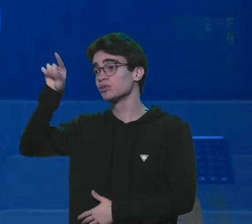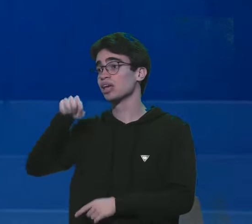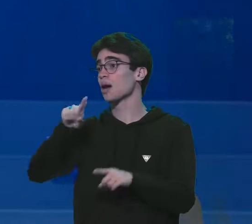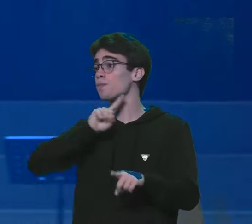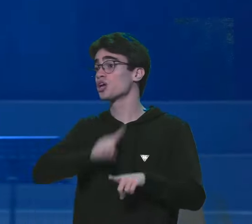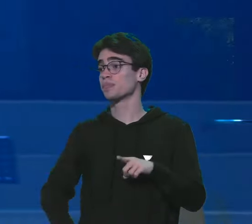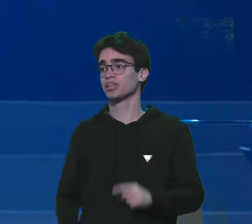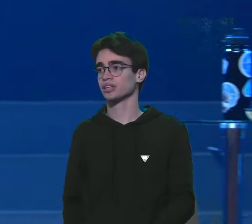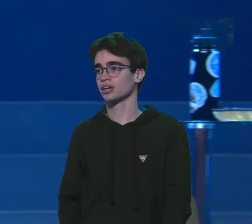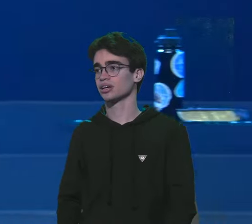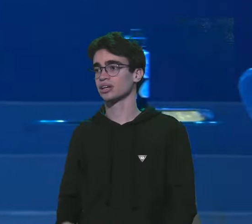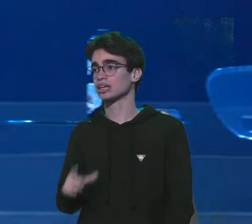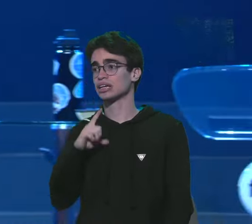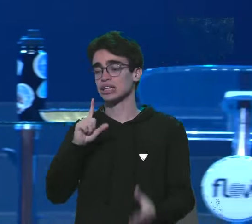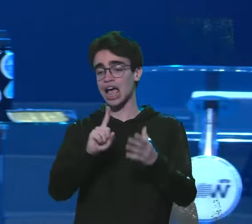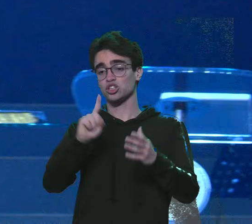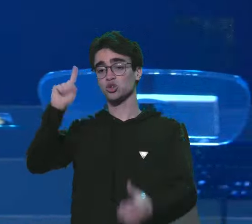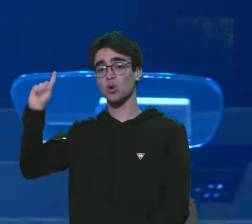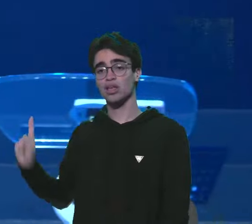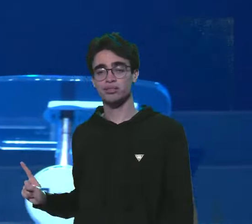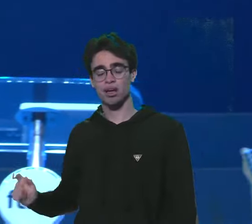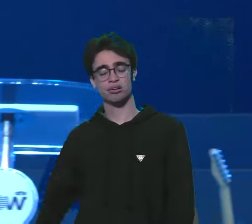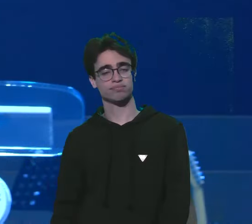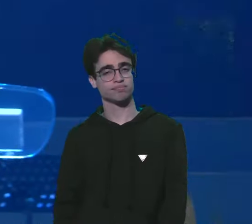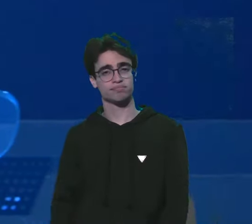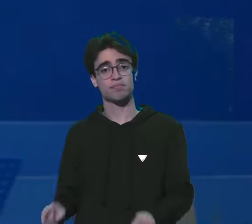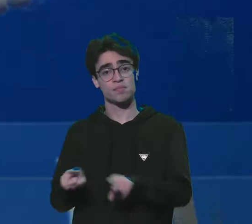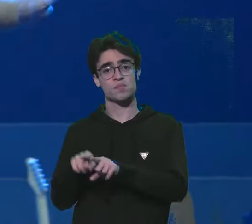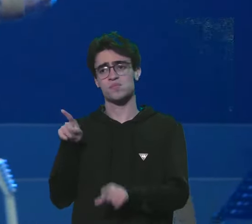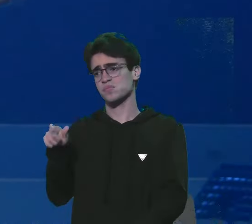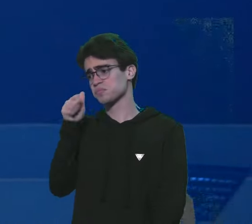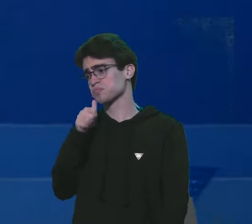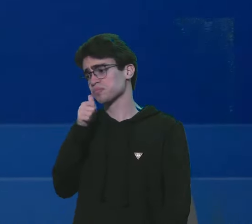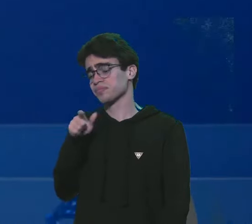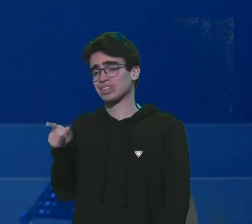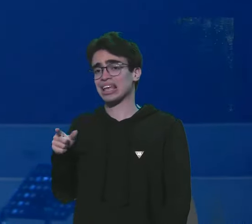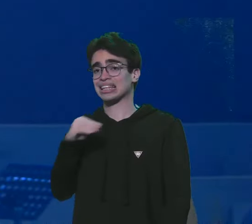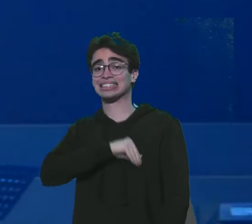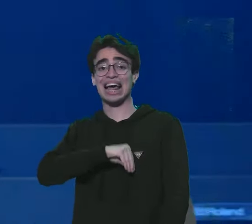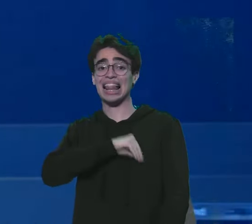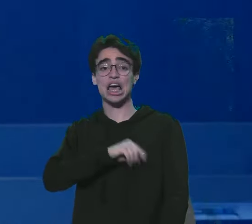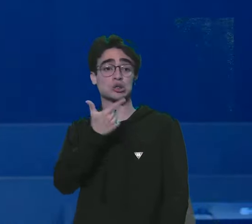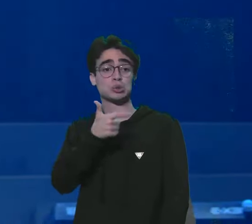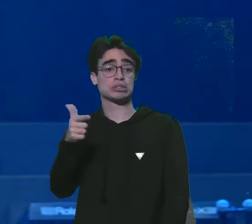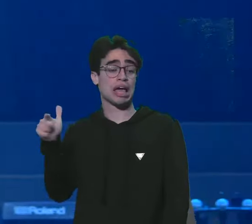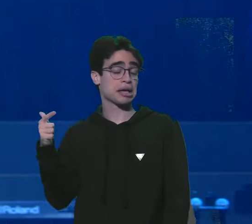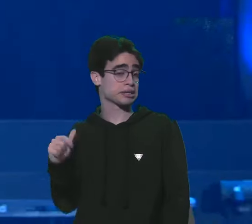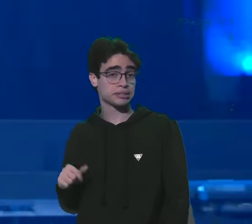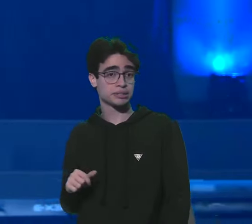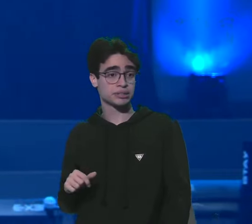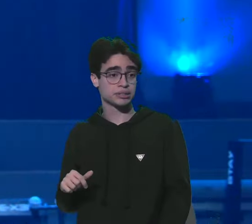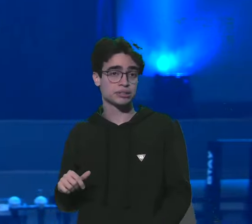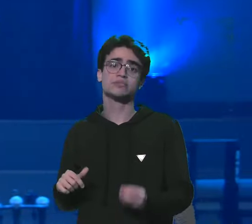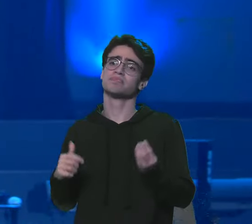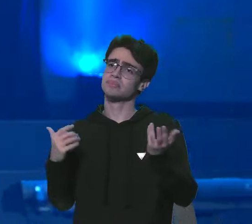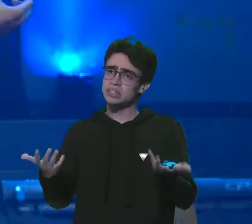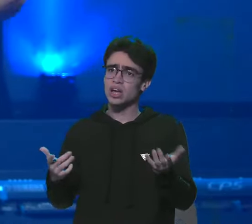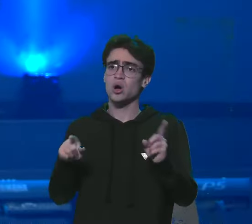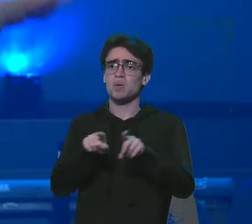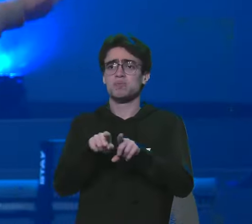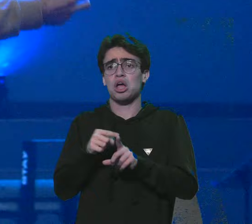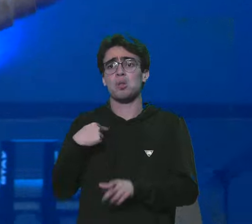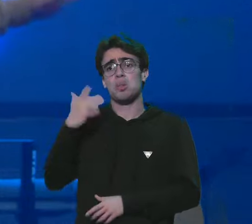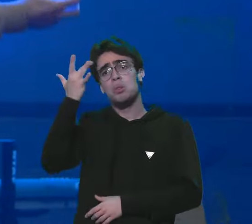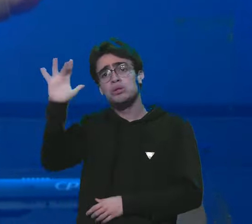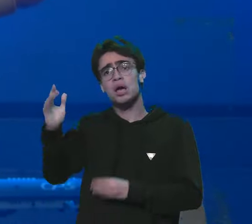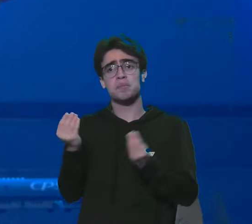era excluída da sociedade. E naquela época a mulher não se sustentava sozinha. Então, a gente não sabe